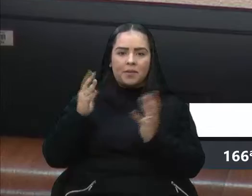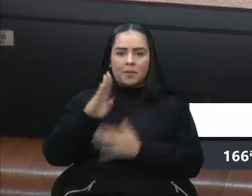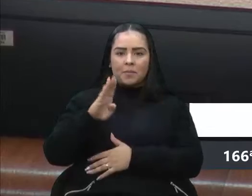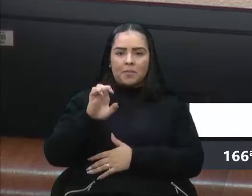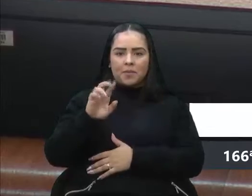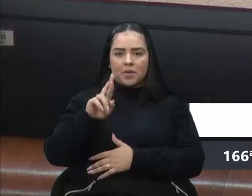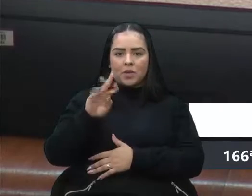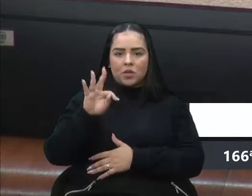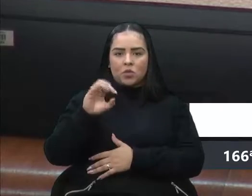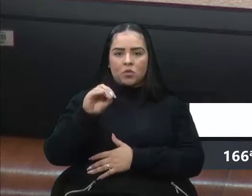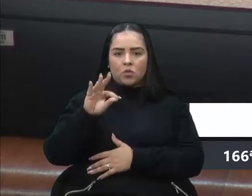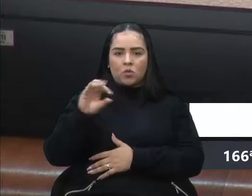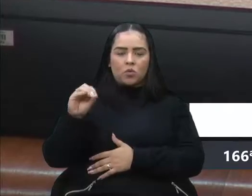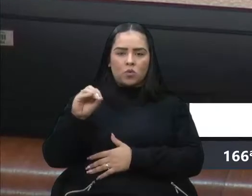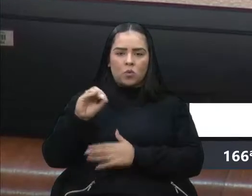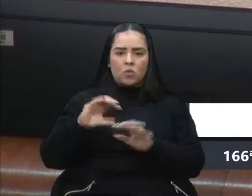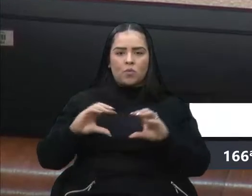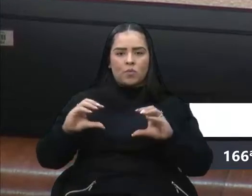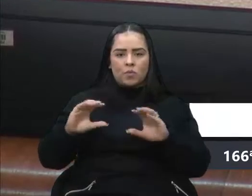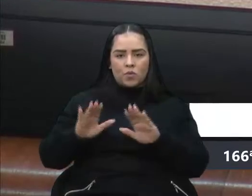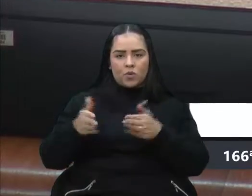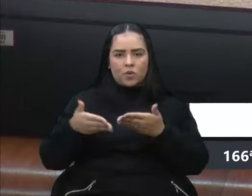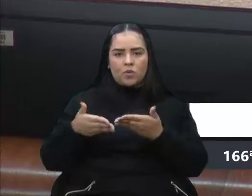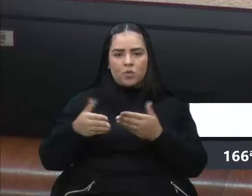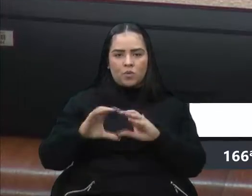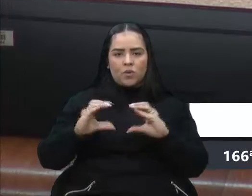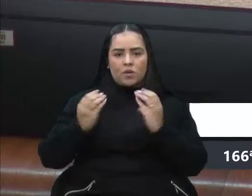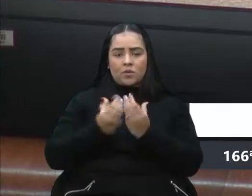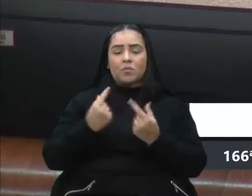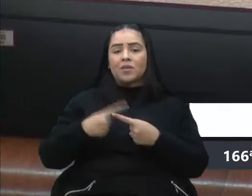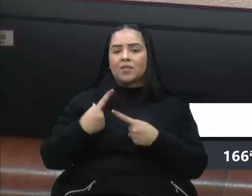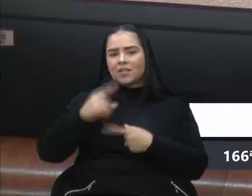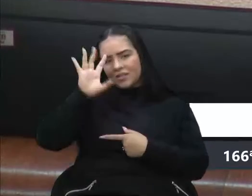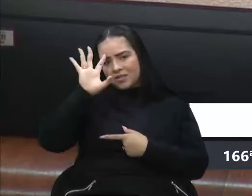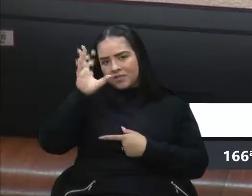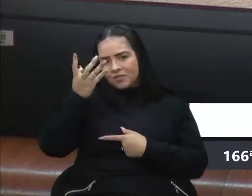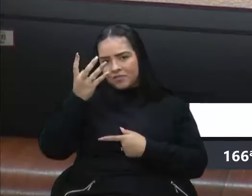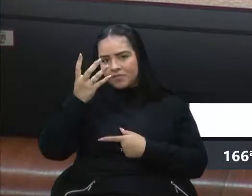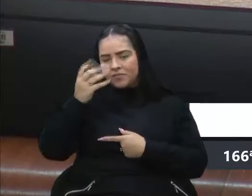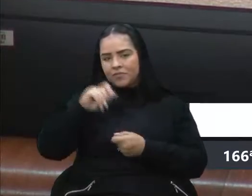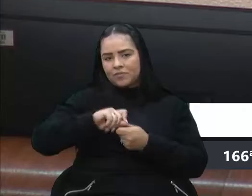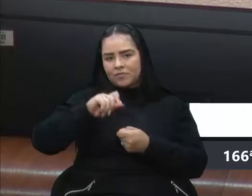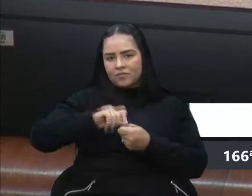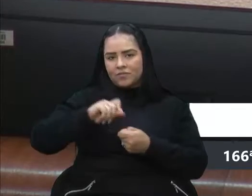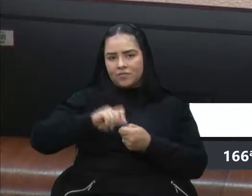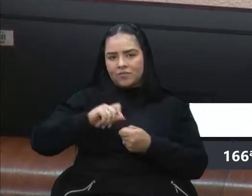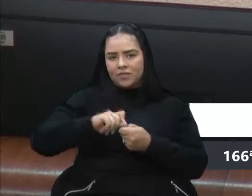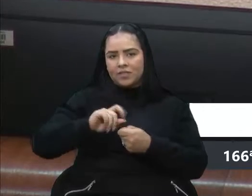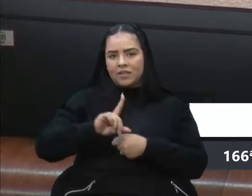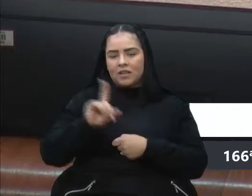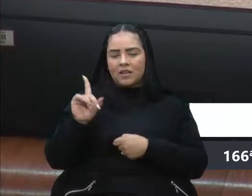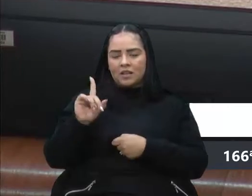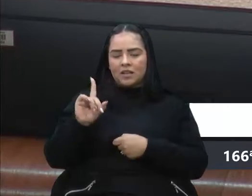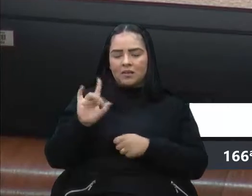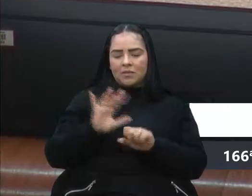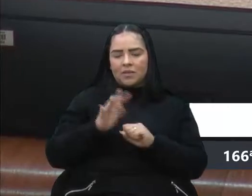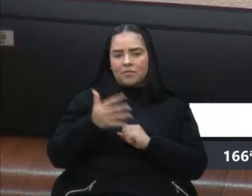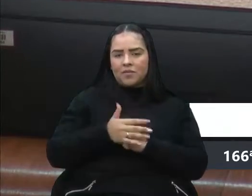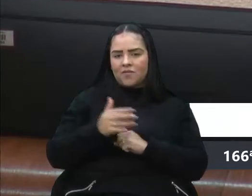comissão comunitária, o prefeito Adilode Domênico, porque quando se decidiu fazer, no auge da pandemia,